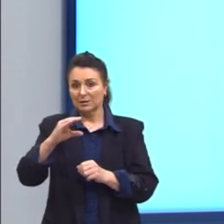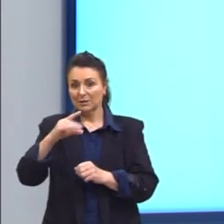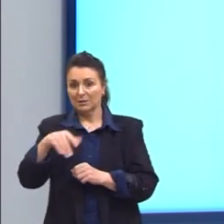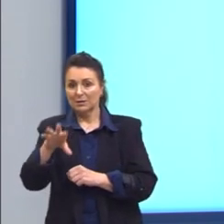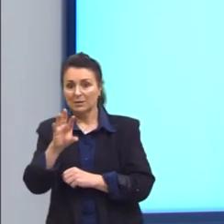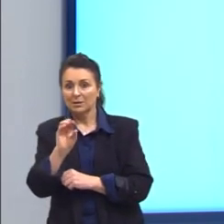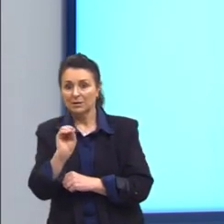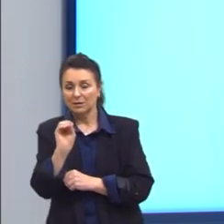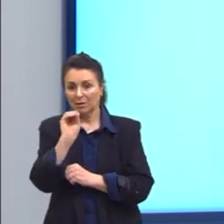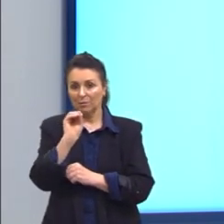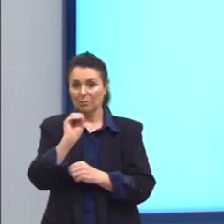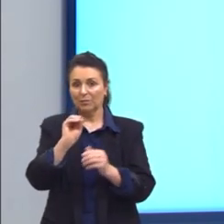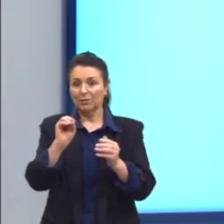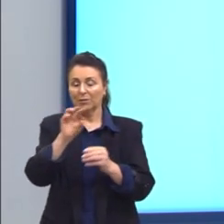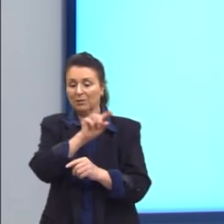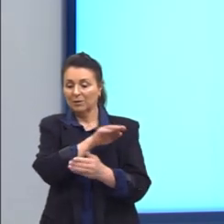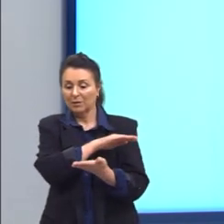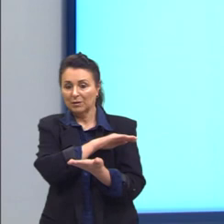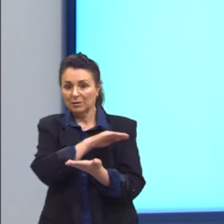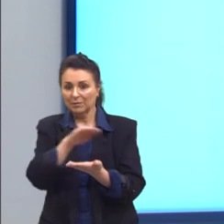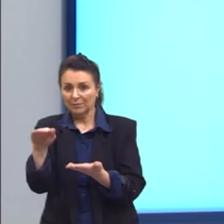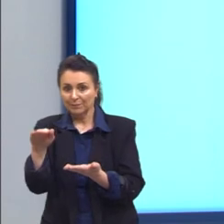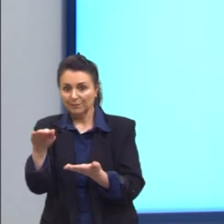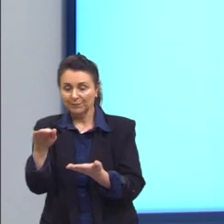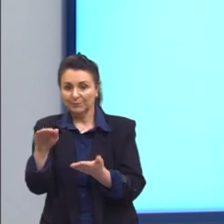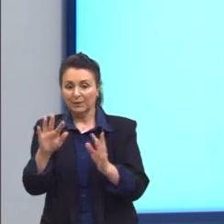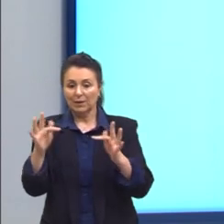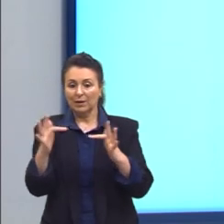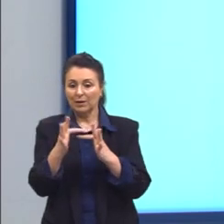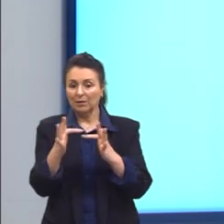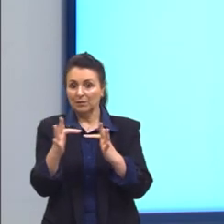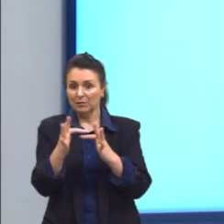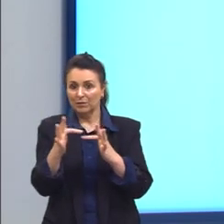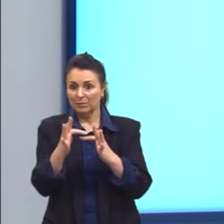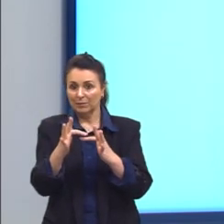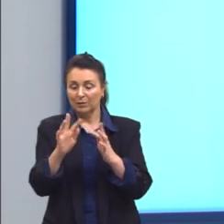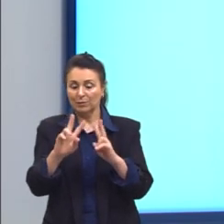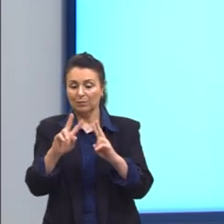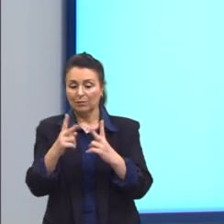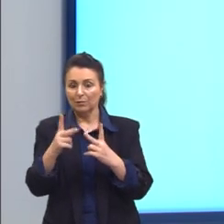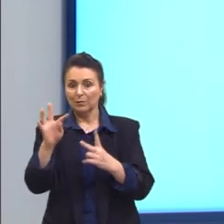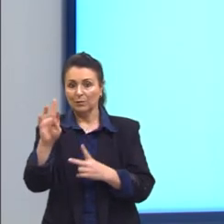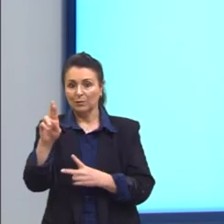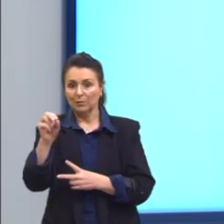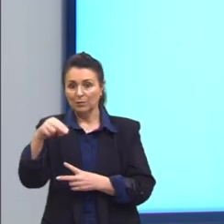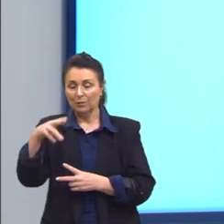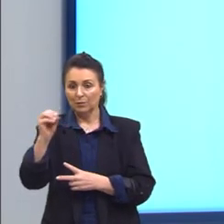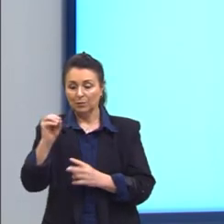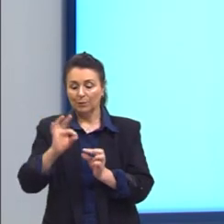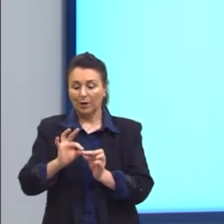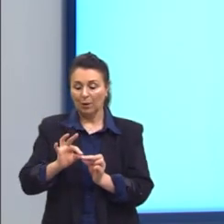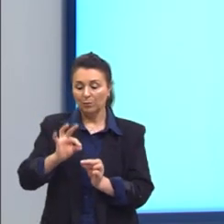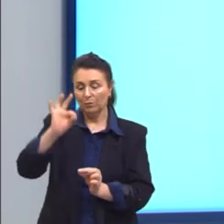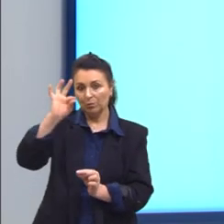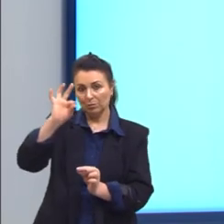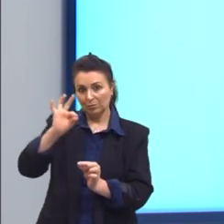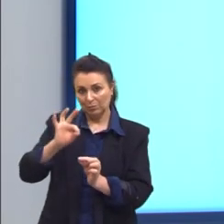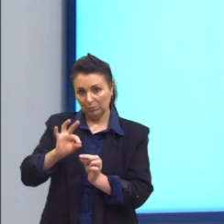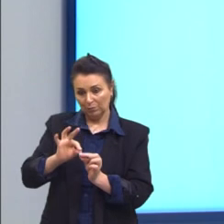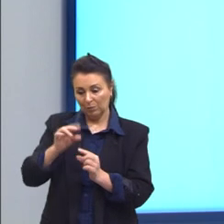a fórmula então do volume do tronco é dado por a altura do tronco